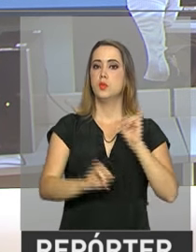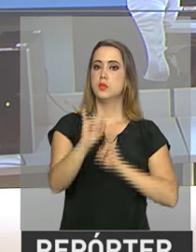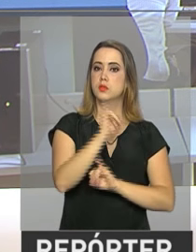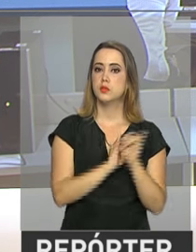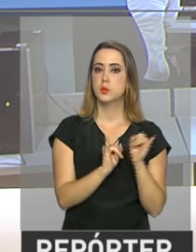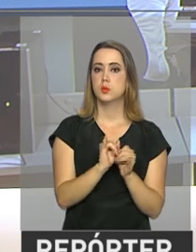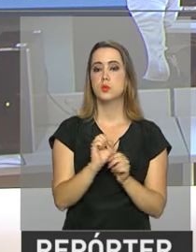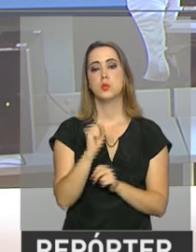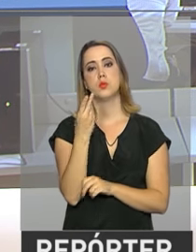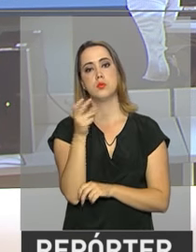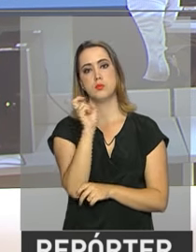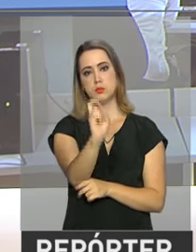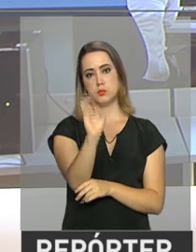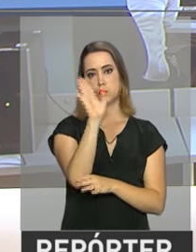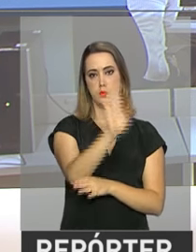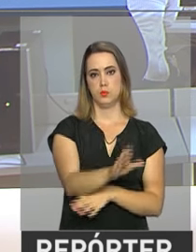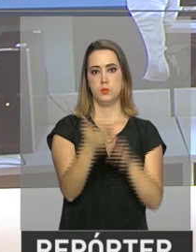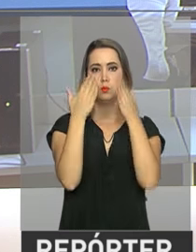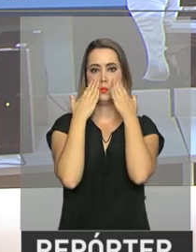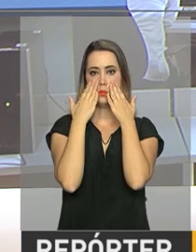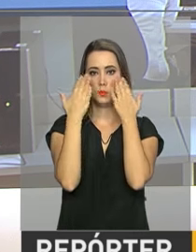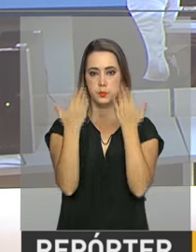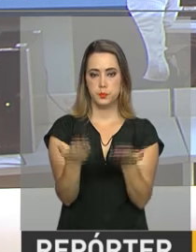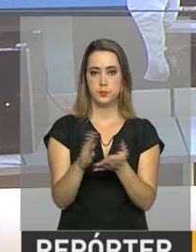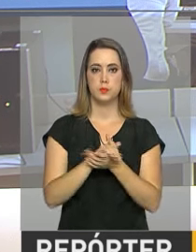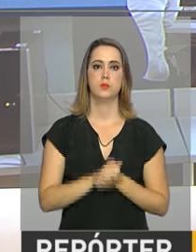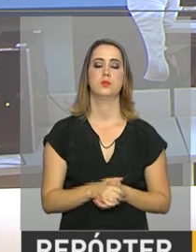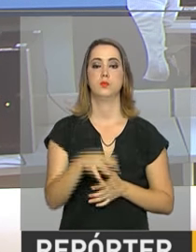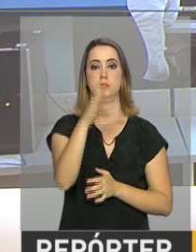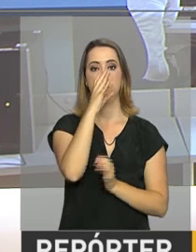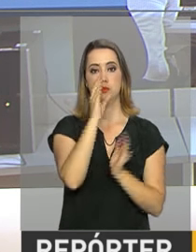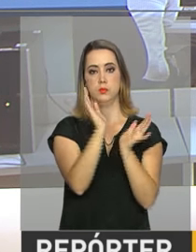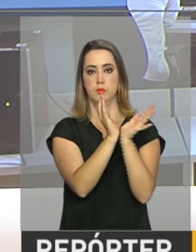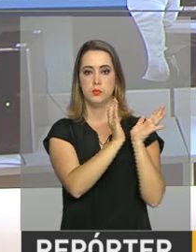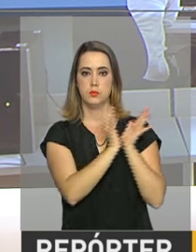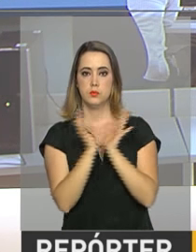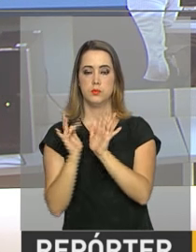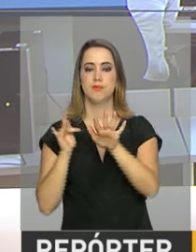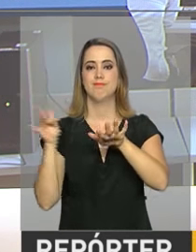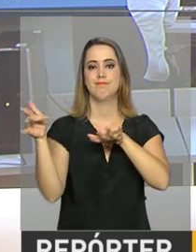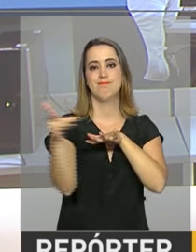momento com outras informações ou às 5 da tarde na próxima edição. Acompanhe as novidades